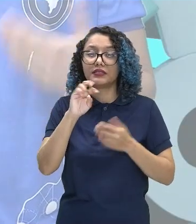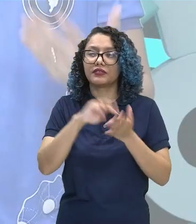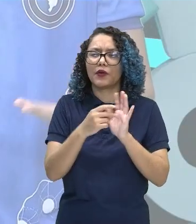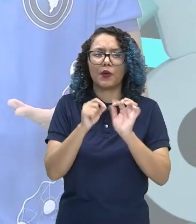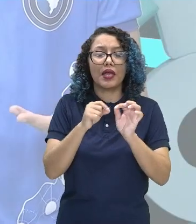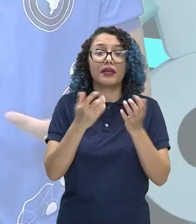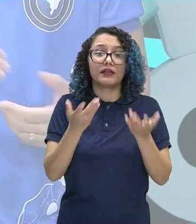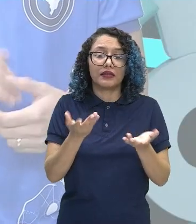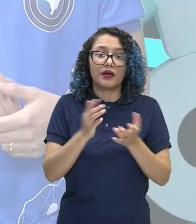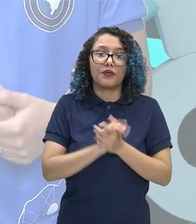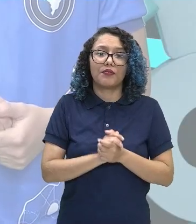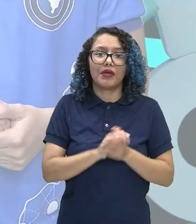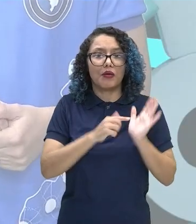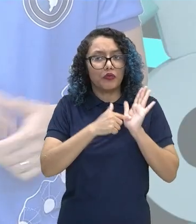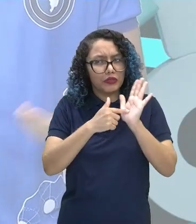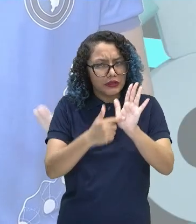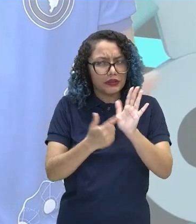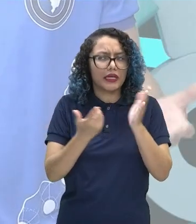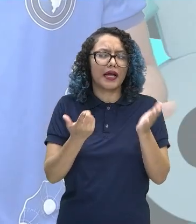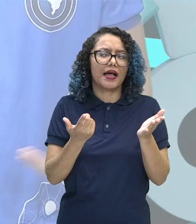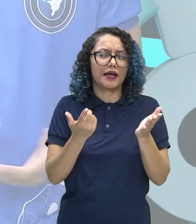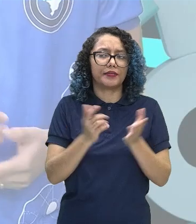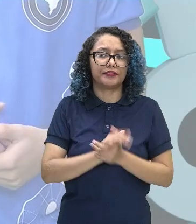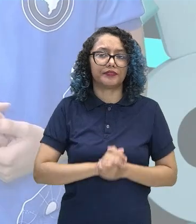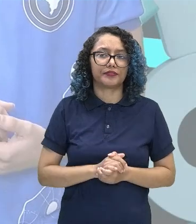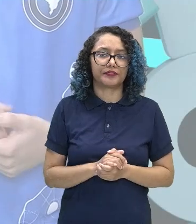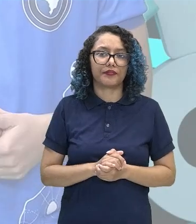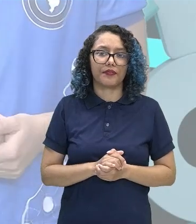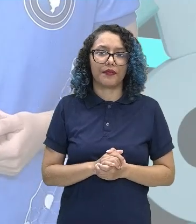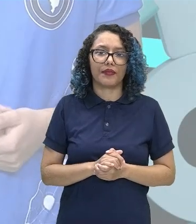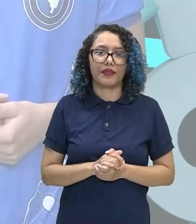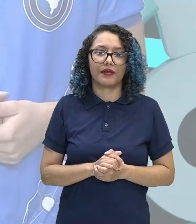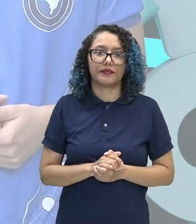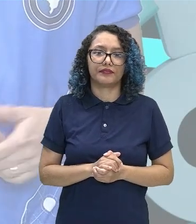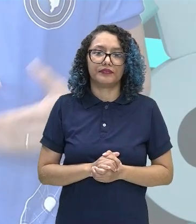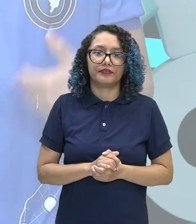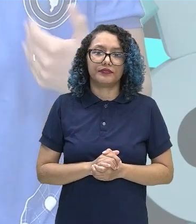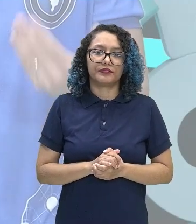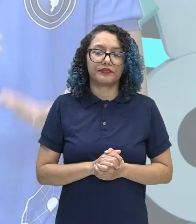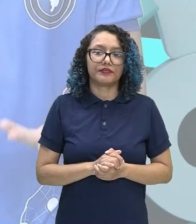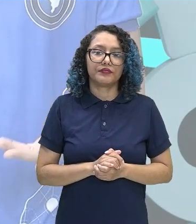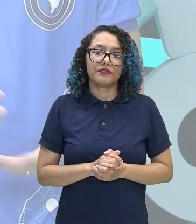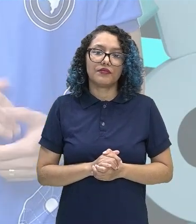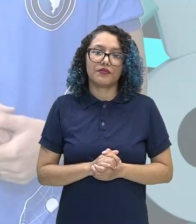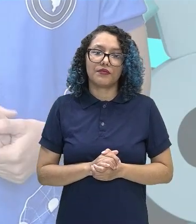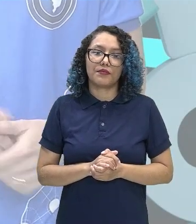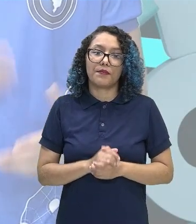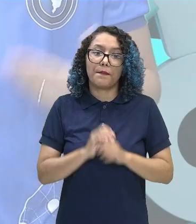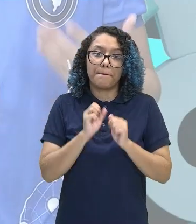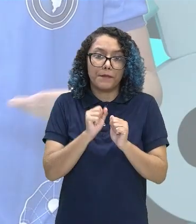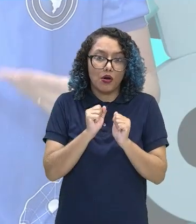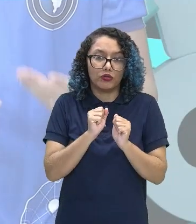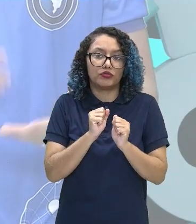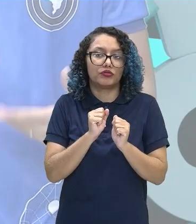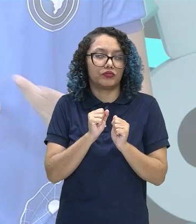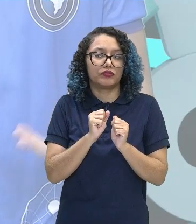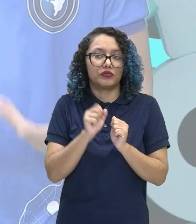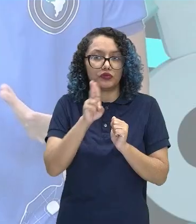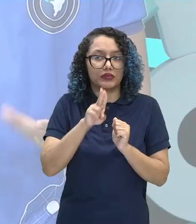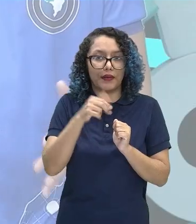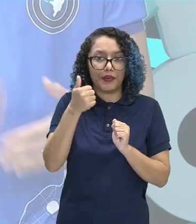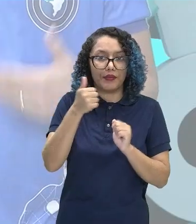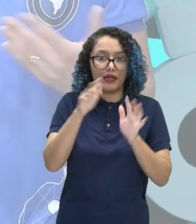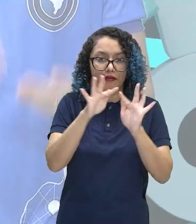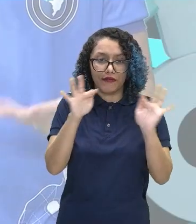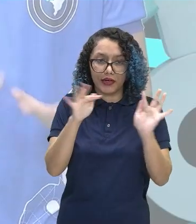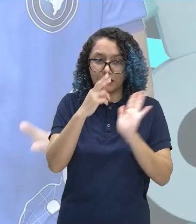quer ilustrar o que você quer dizer, veja que aqui nós temos um cognato, você pode dizer to illustrate. To illustrate what I'm